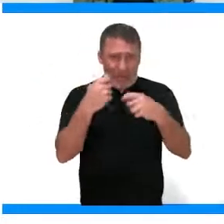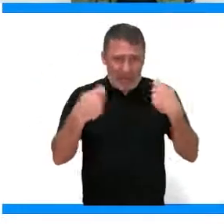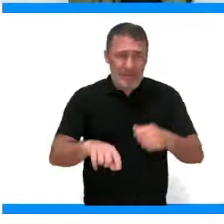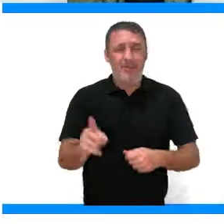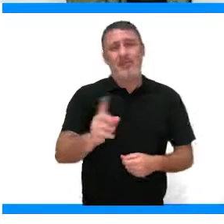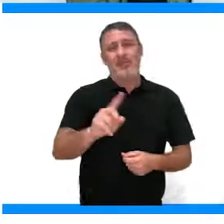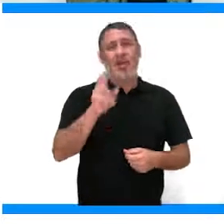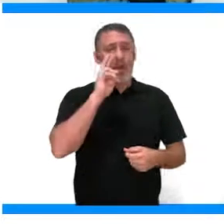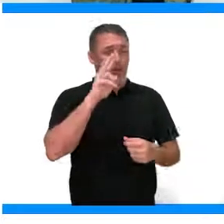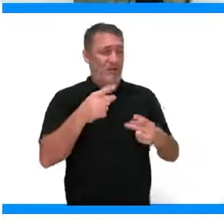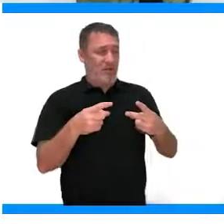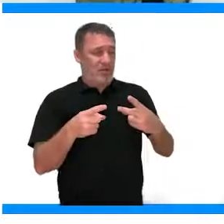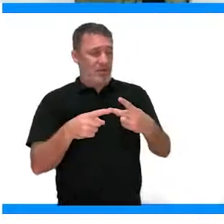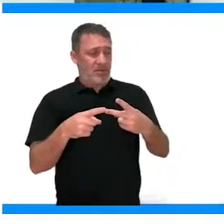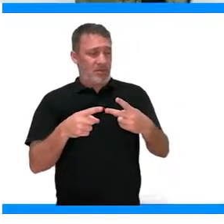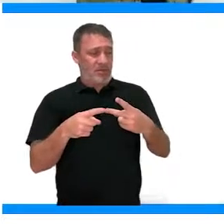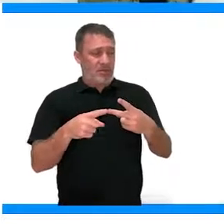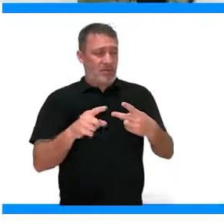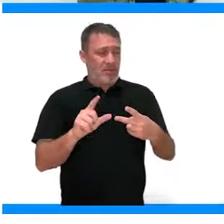2, olha o bairro 2.